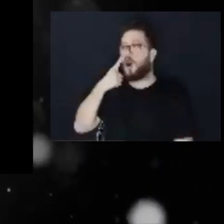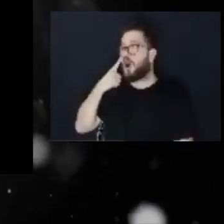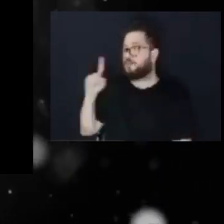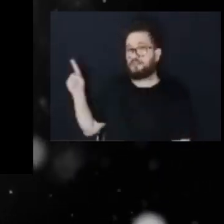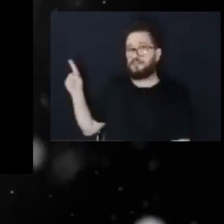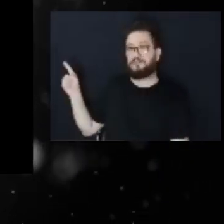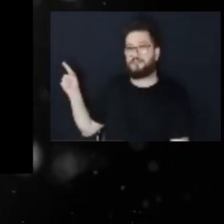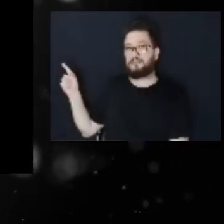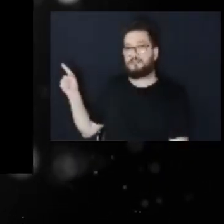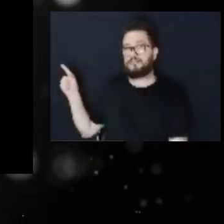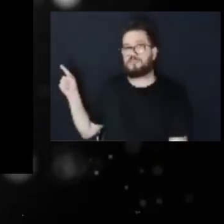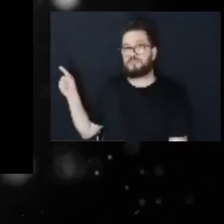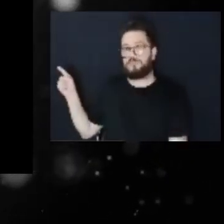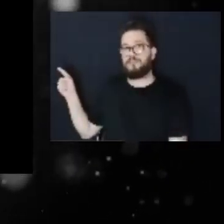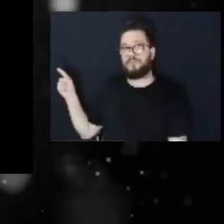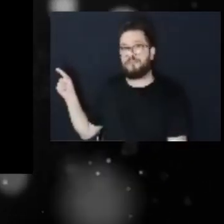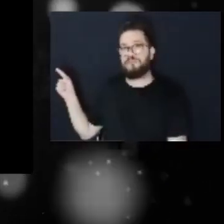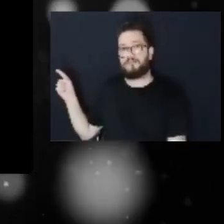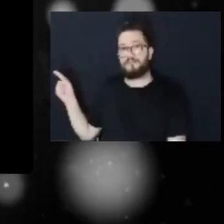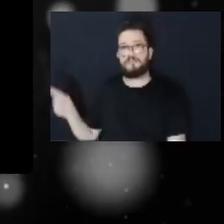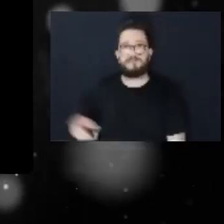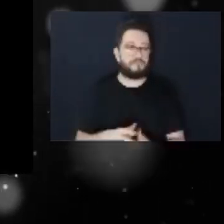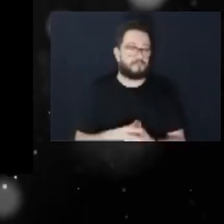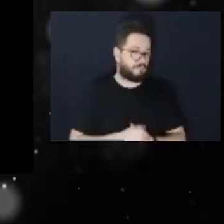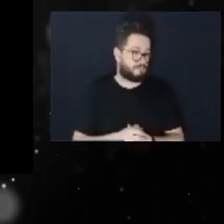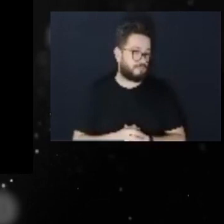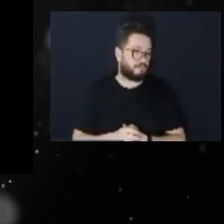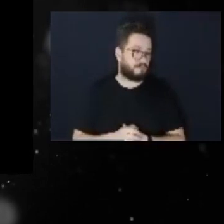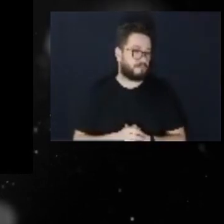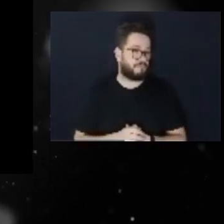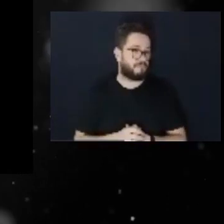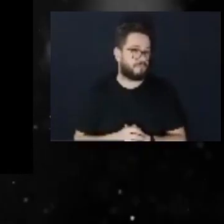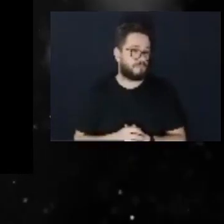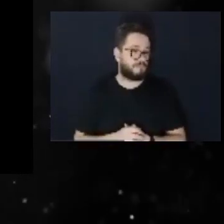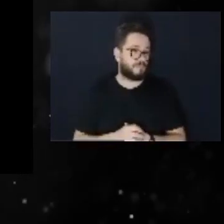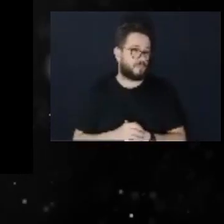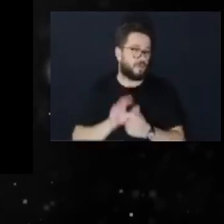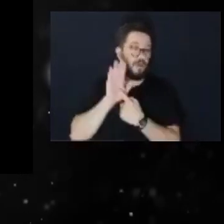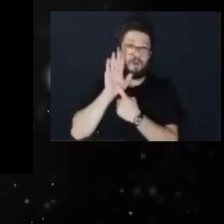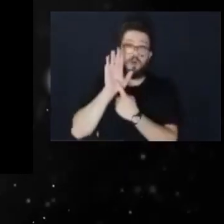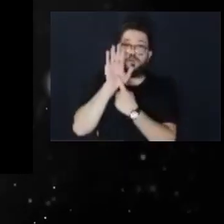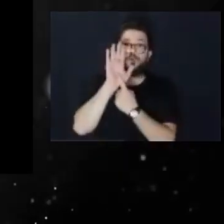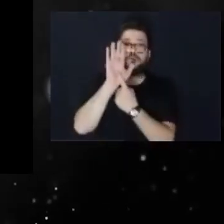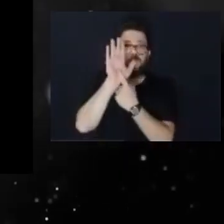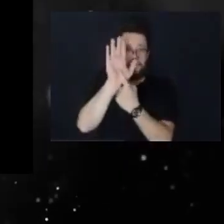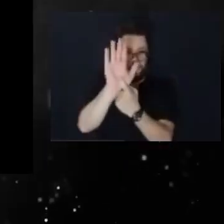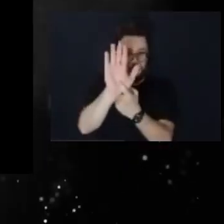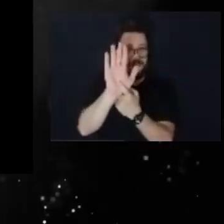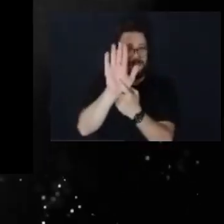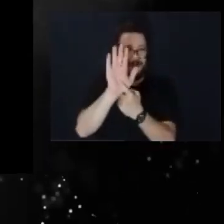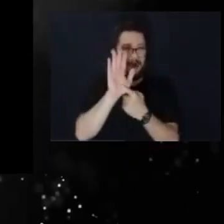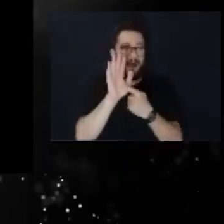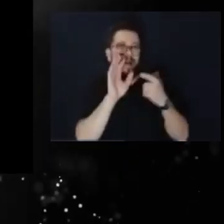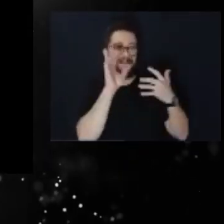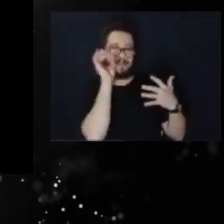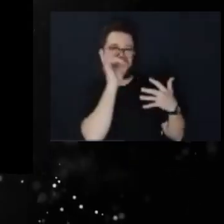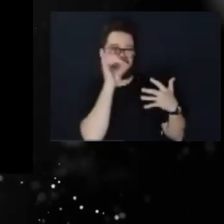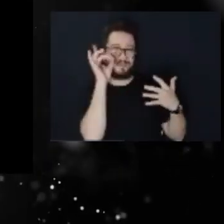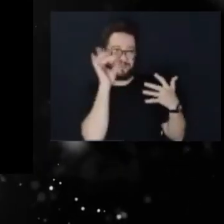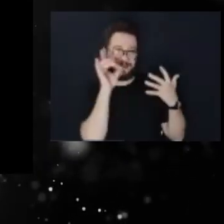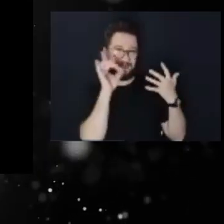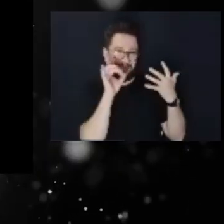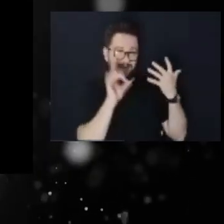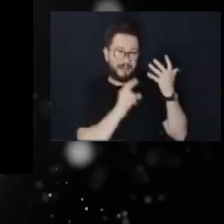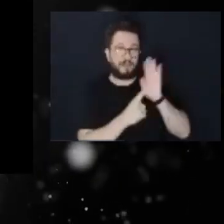Ponta Grossa e Foz do Iguaçu. Eu vou falar especificamente um pouquinho de cada uma. Então, isso daqui é